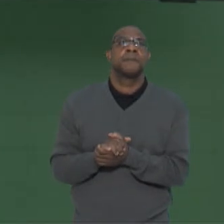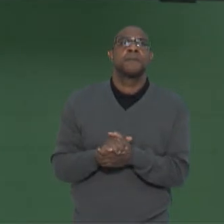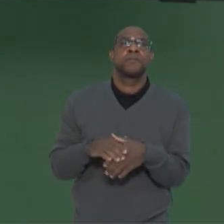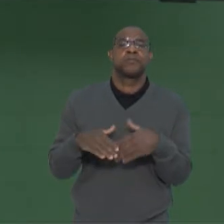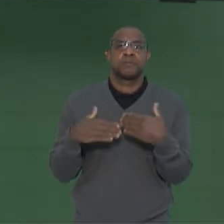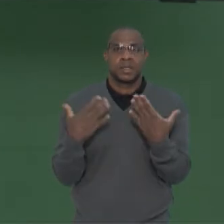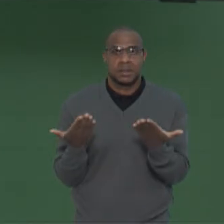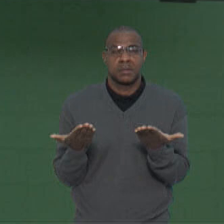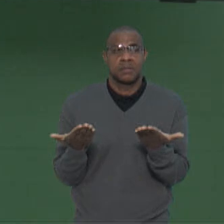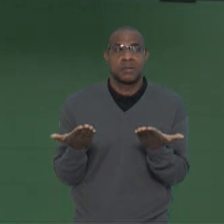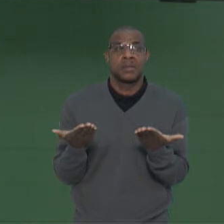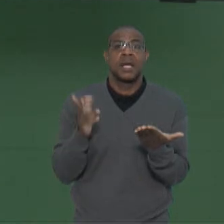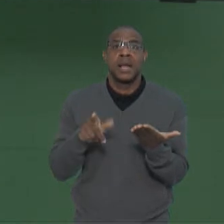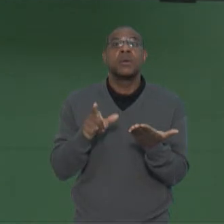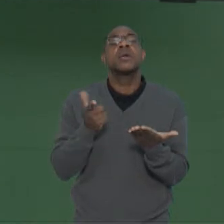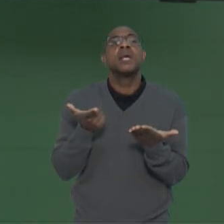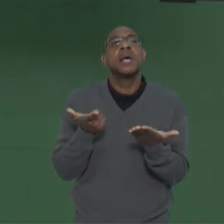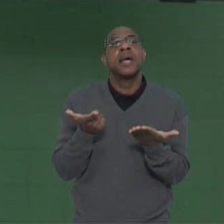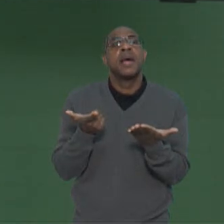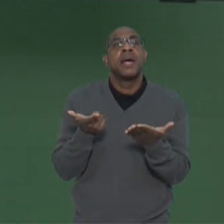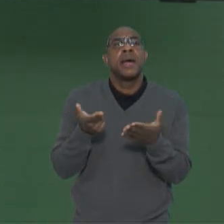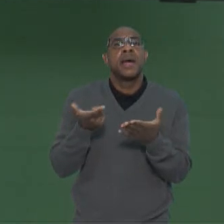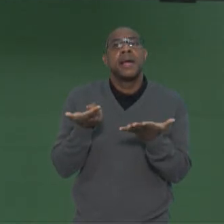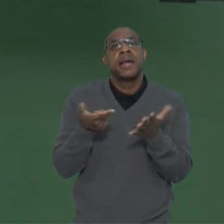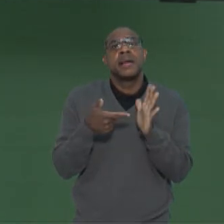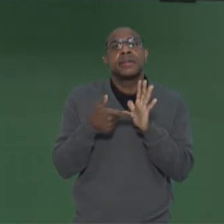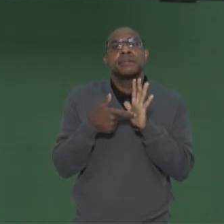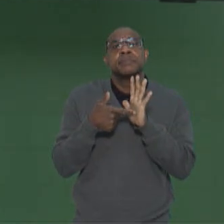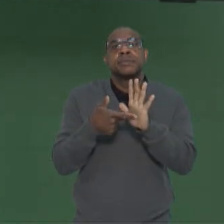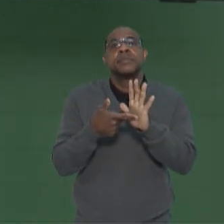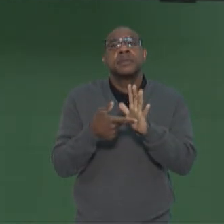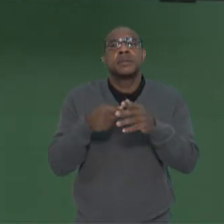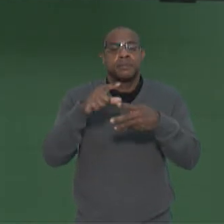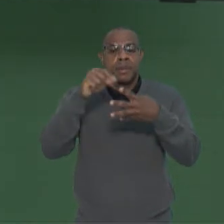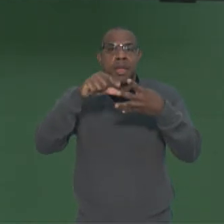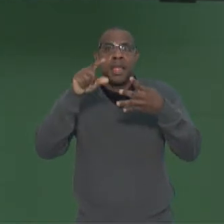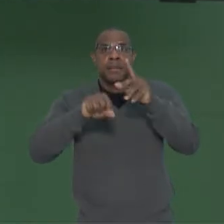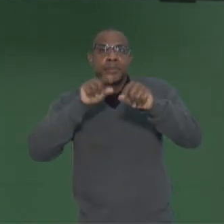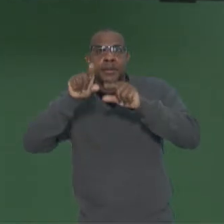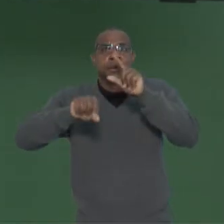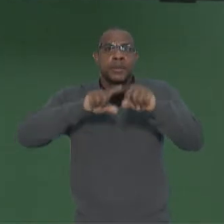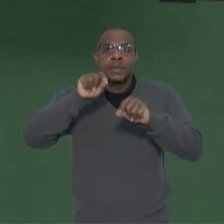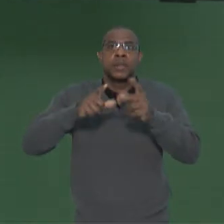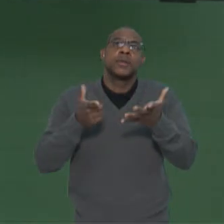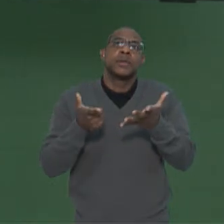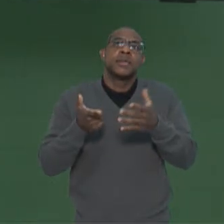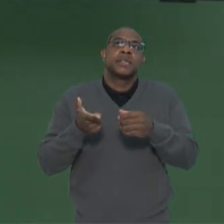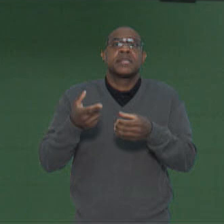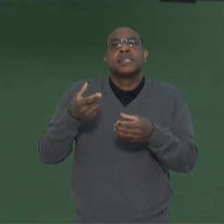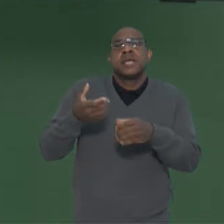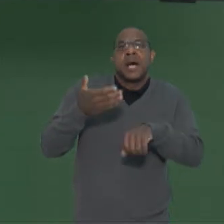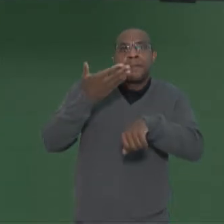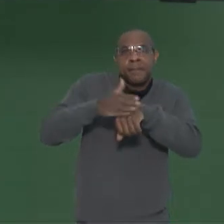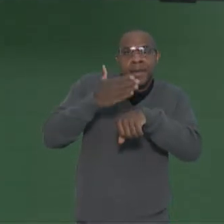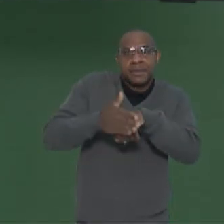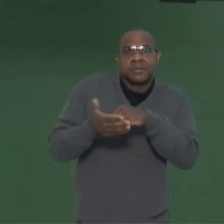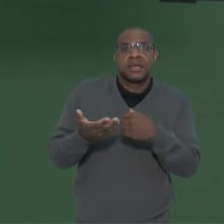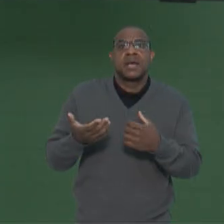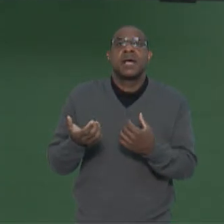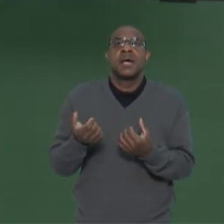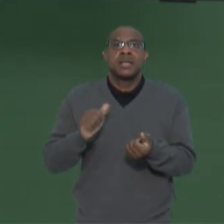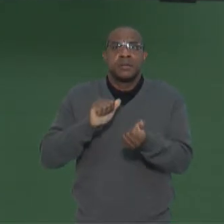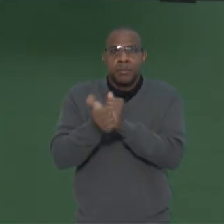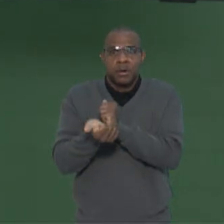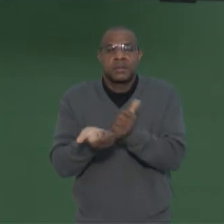né? Então são as opções, né, que oferece aí a prática esportiva, o esporte em si. Tá? Então a letra A